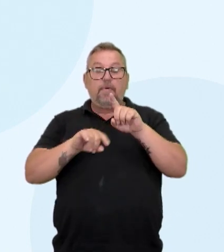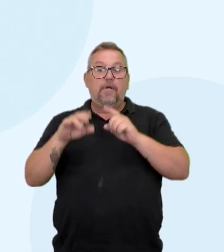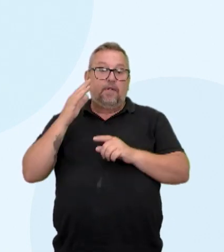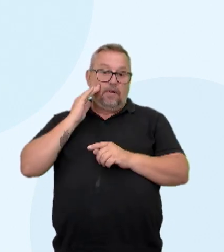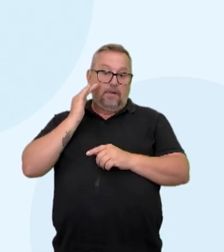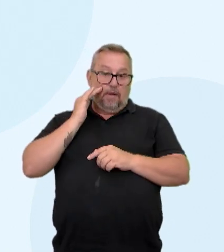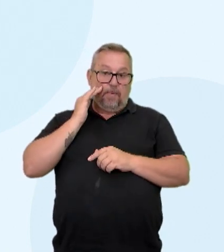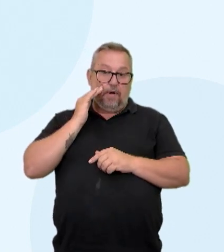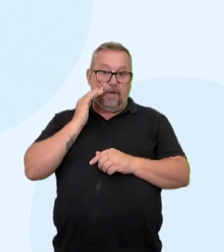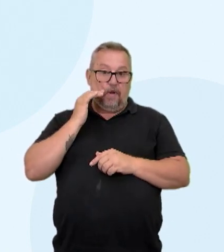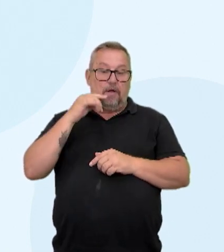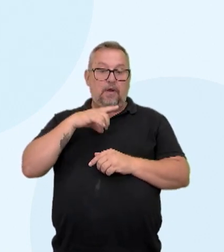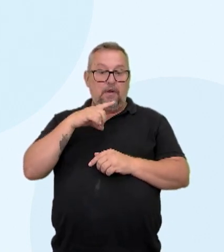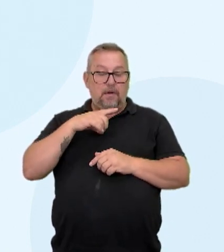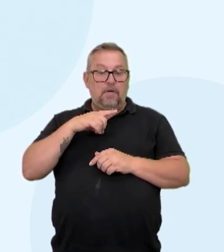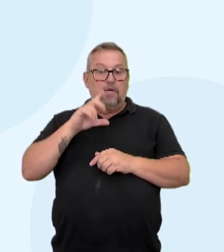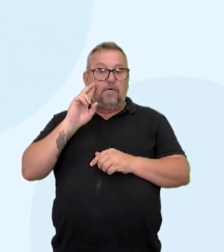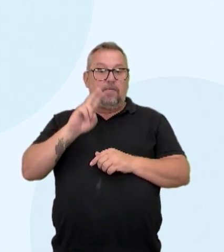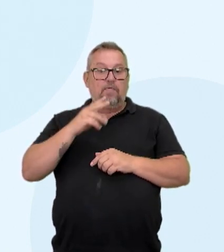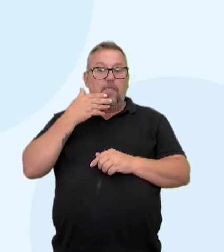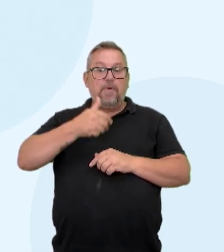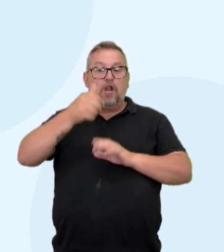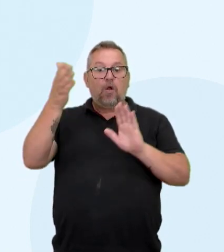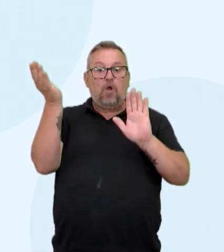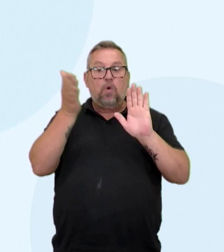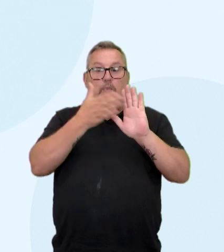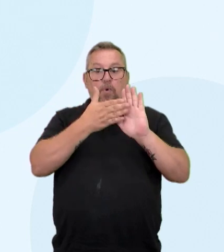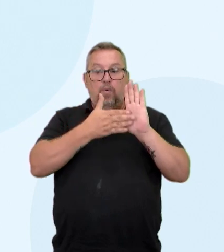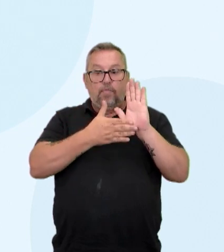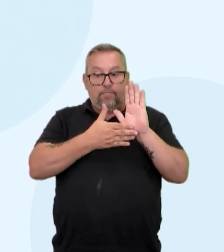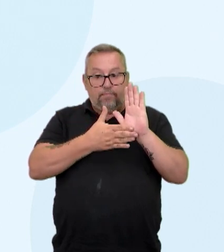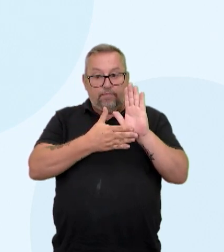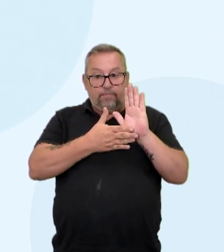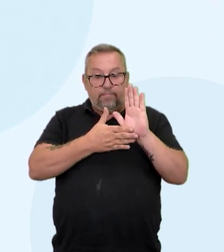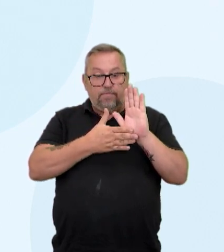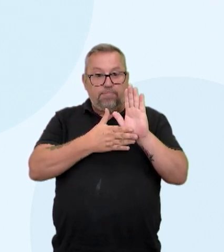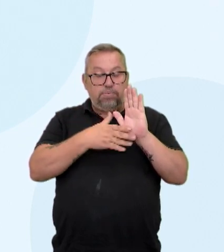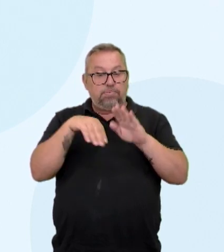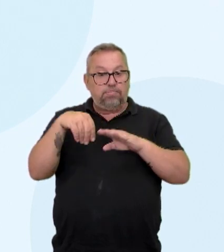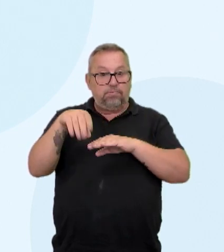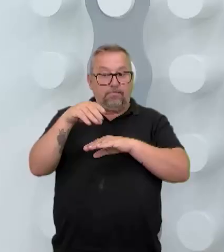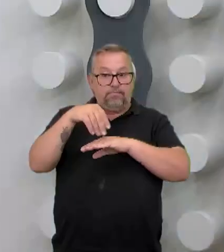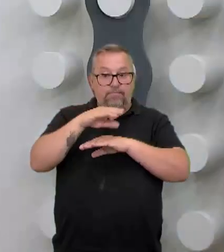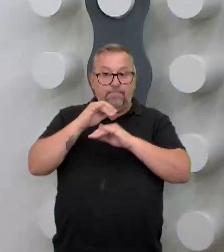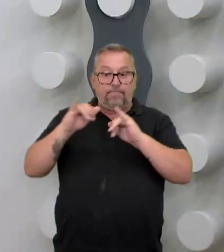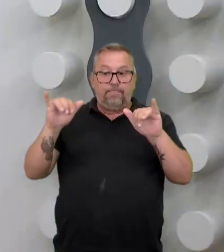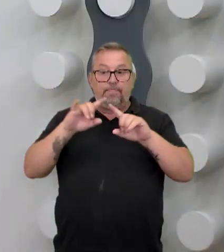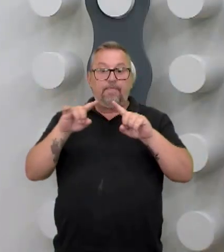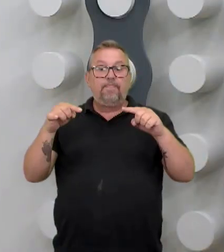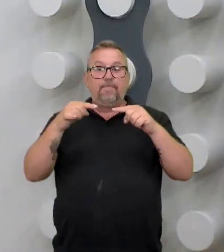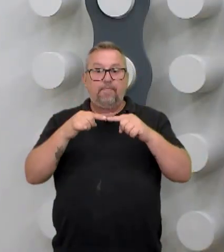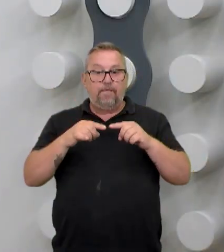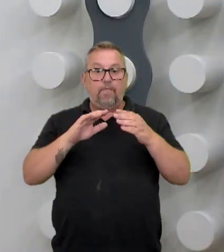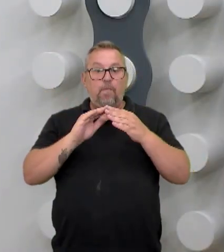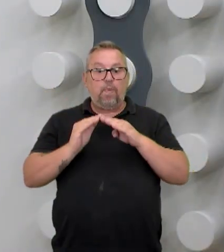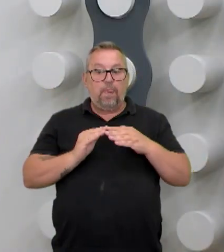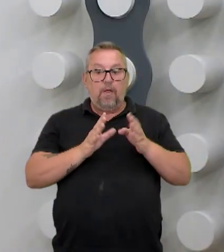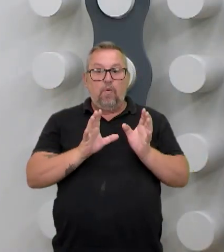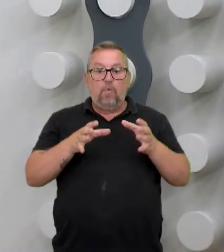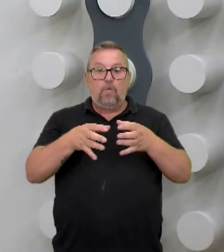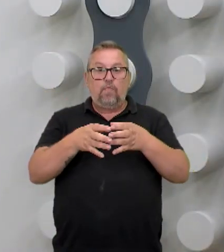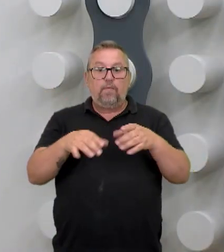ter no seu editorial a proposta de transmitir notícias que têm a ver com a comunidade,